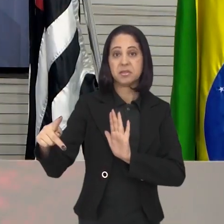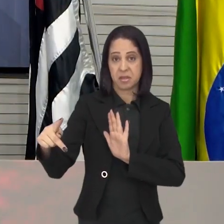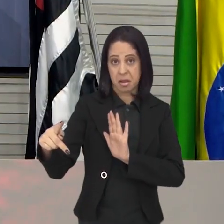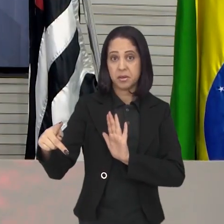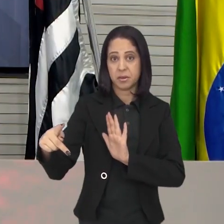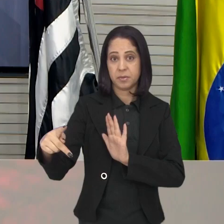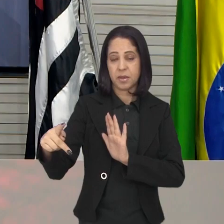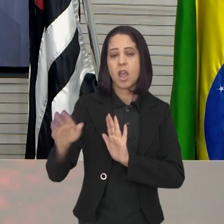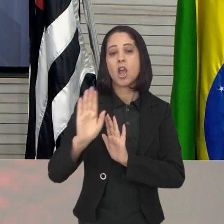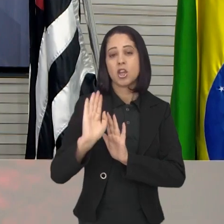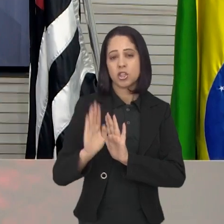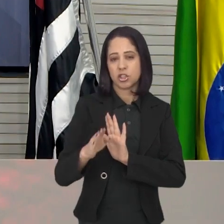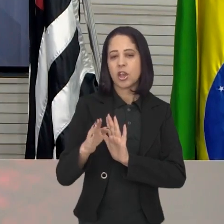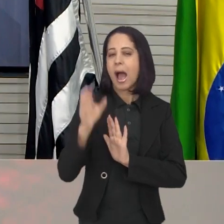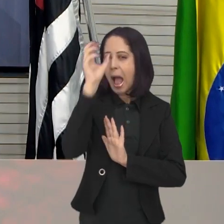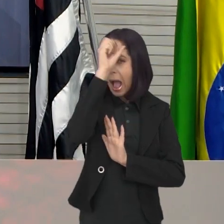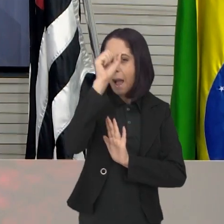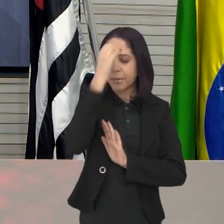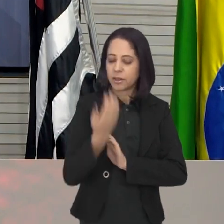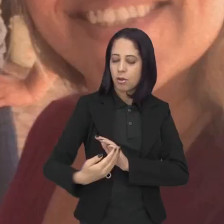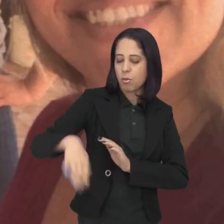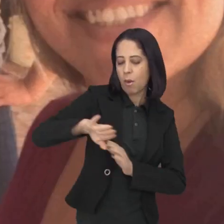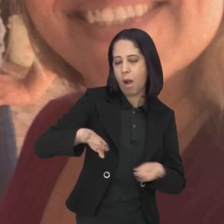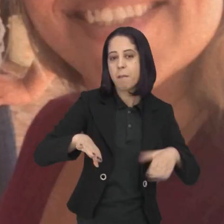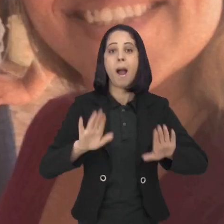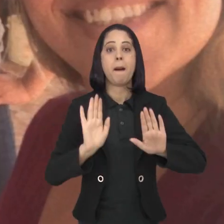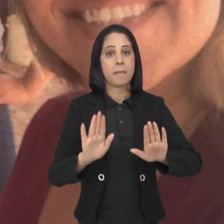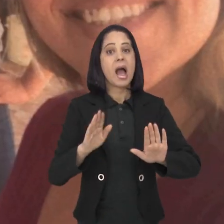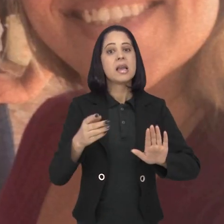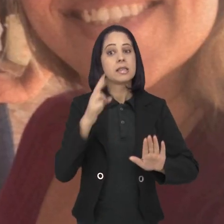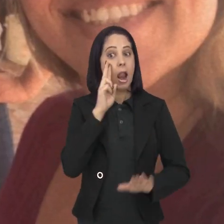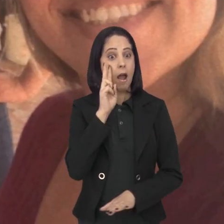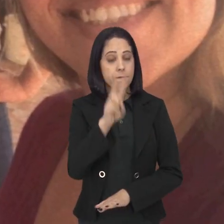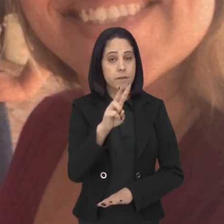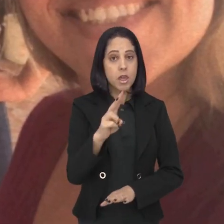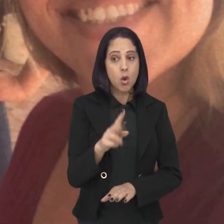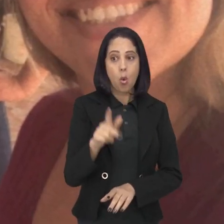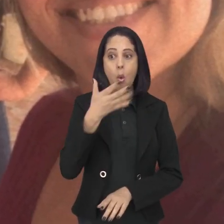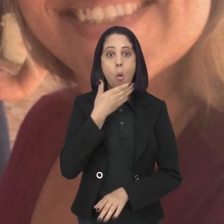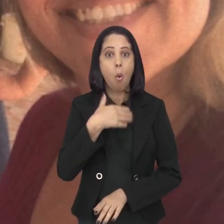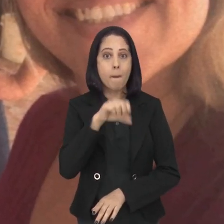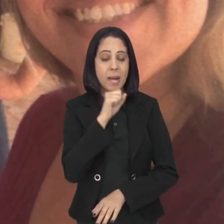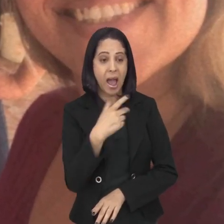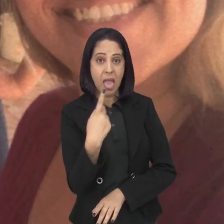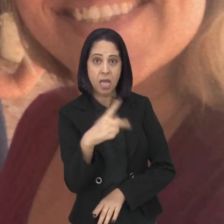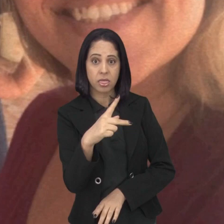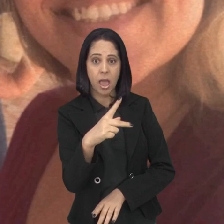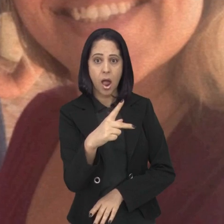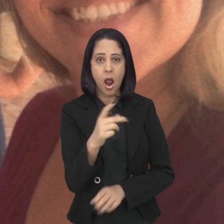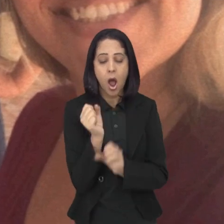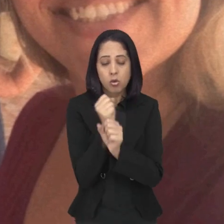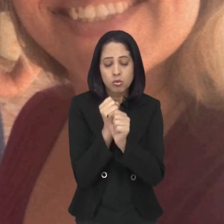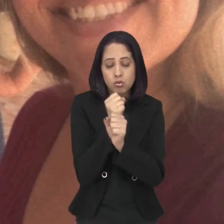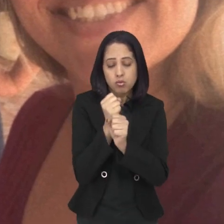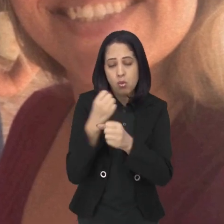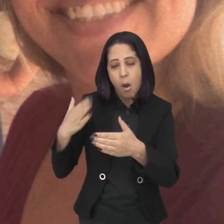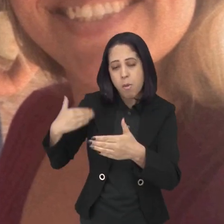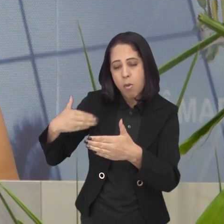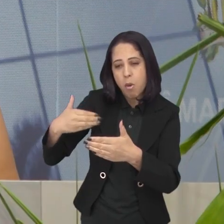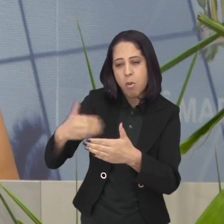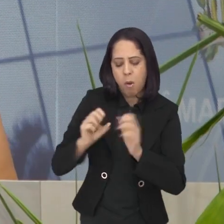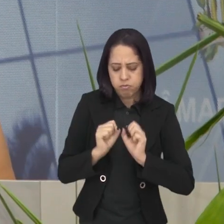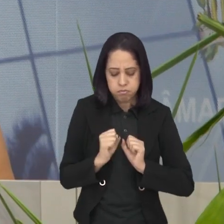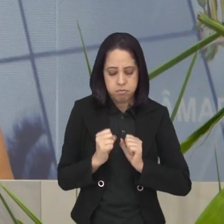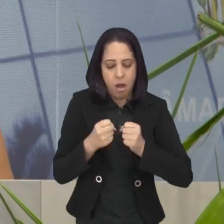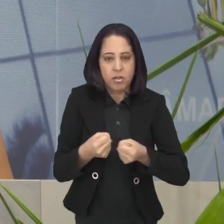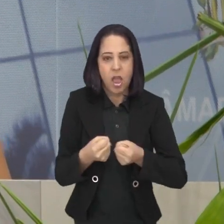do que receber os ensinamentos do karatê em casa, ela acompanhou todos os anos de dedicação do pai à arte marcial